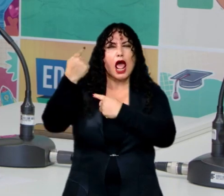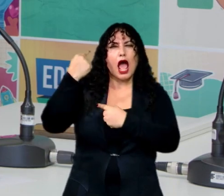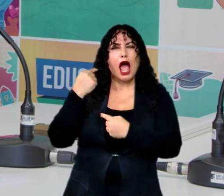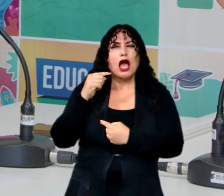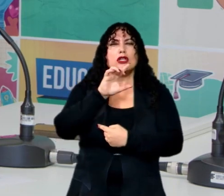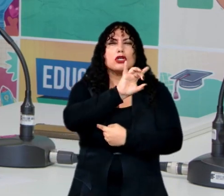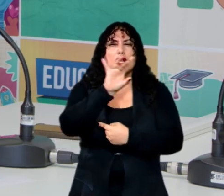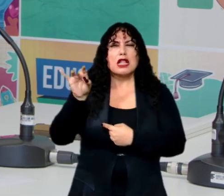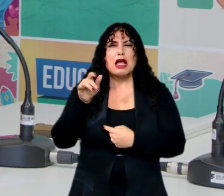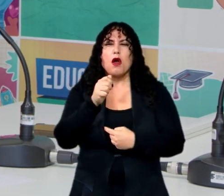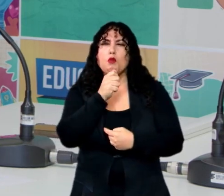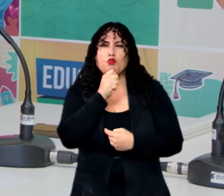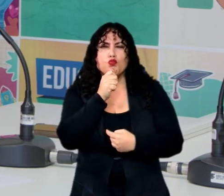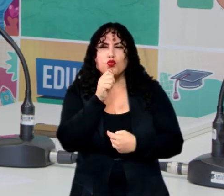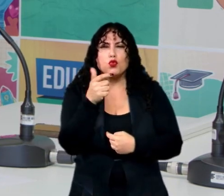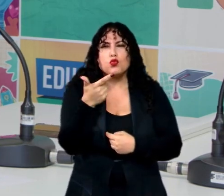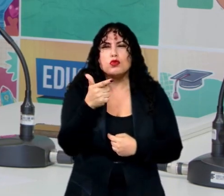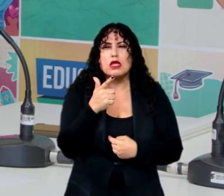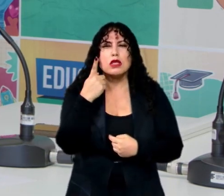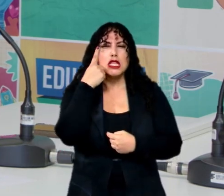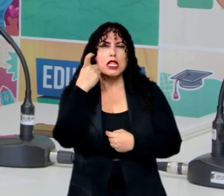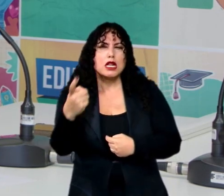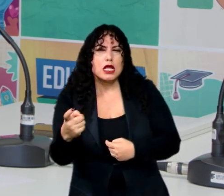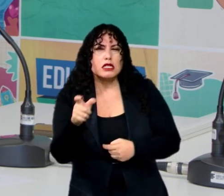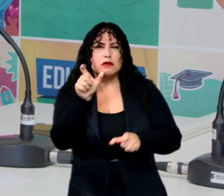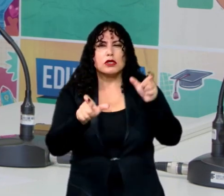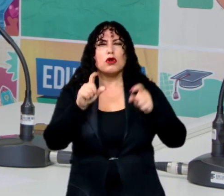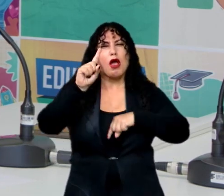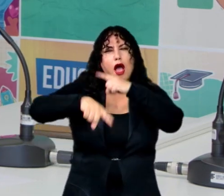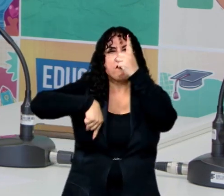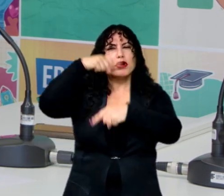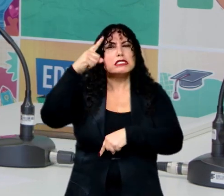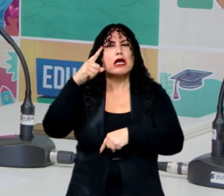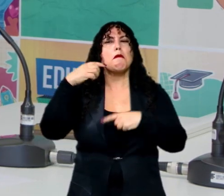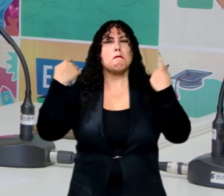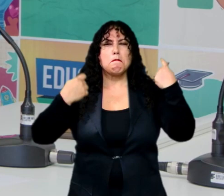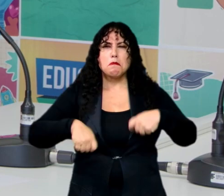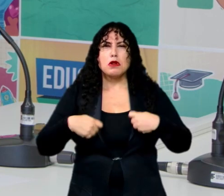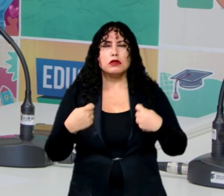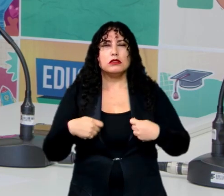não consomem ainda, ou a gente precisaria avançar